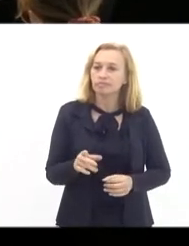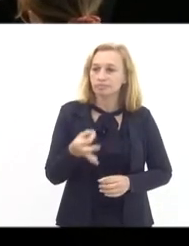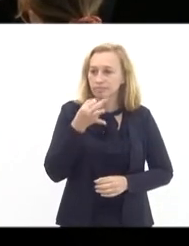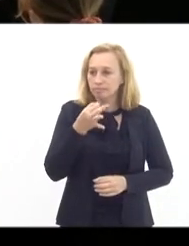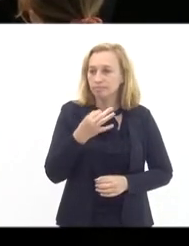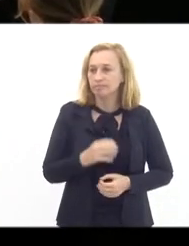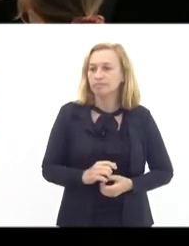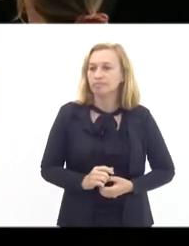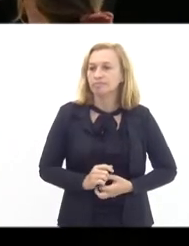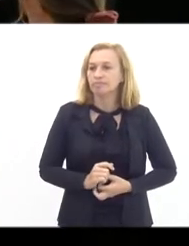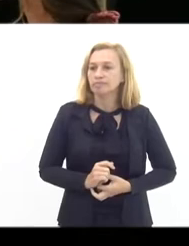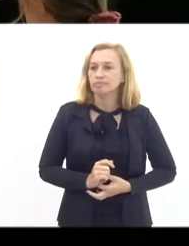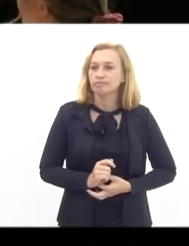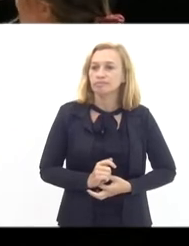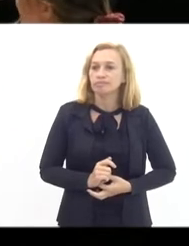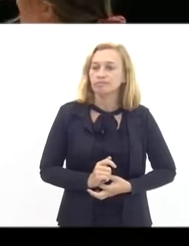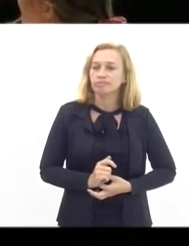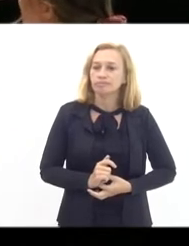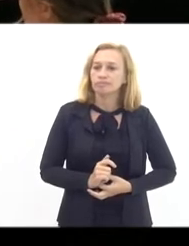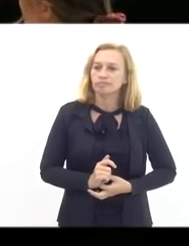depoimento.